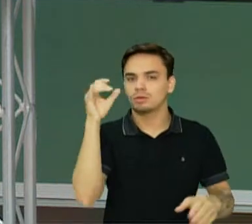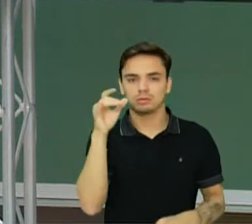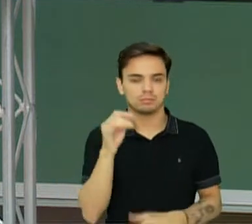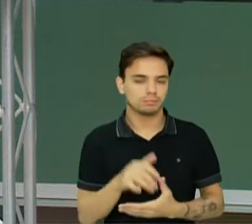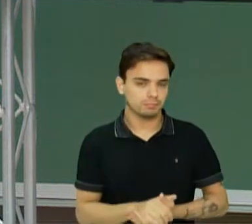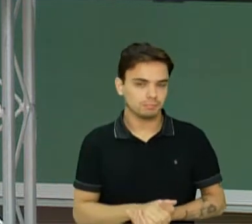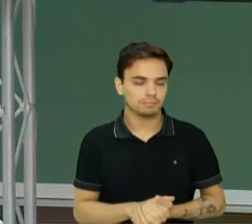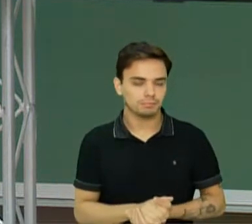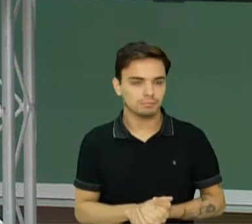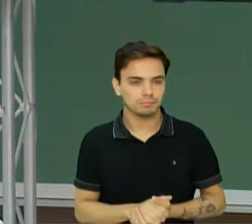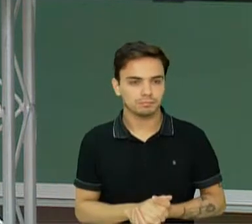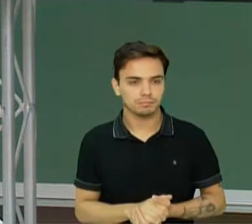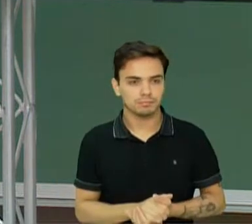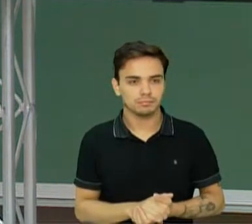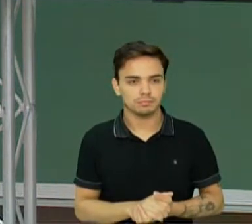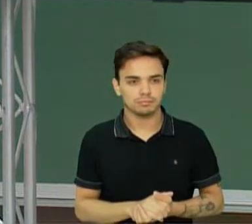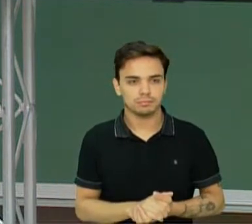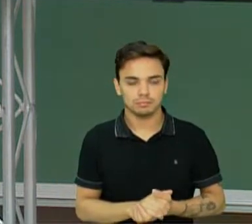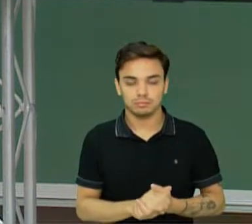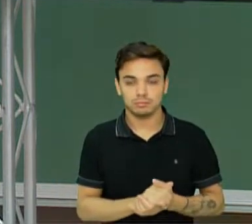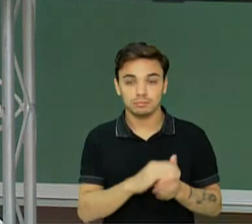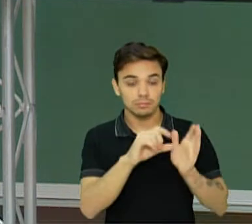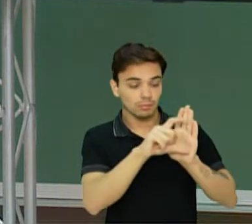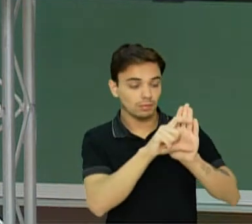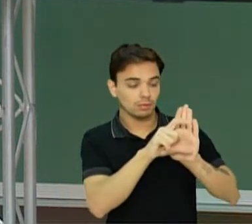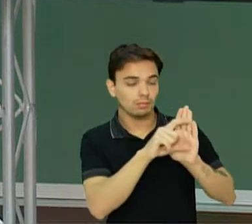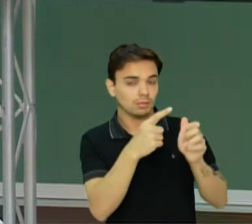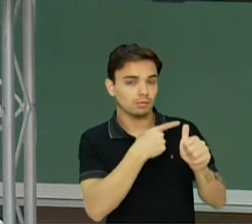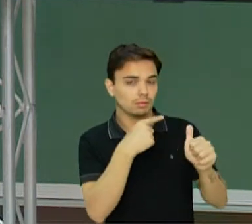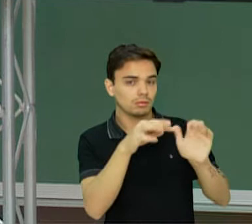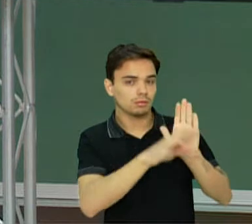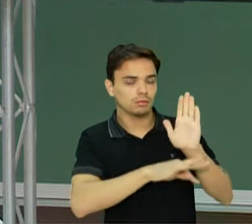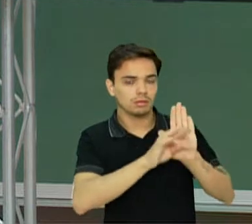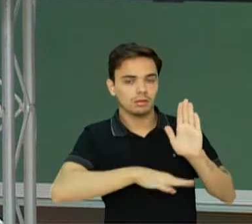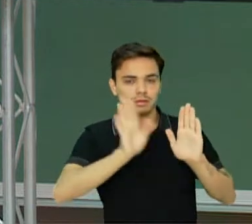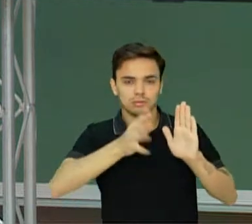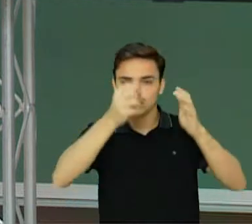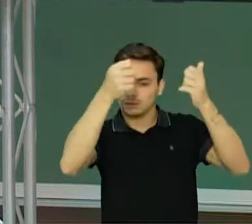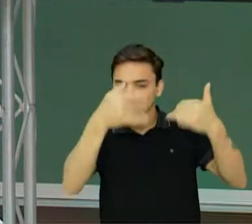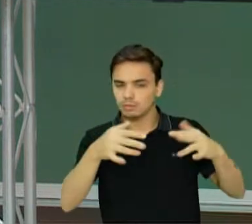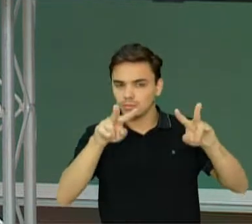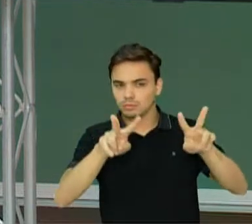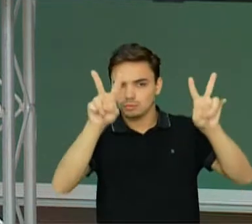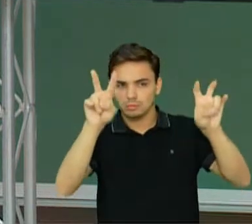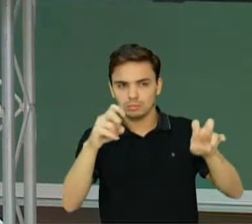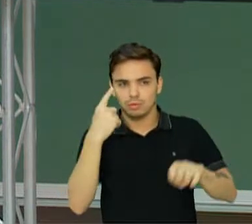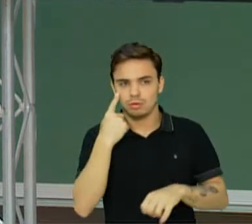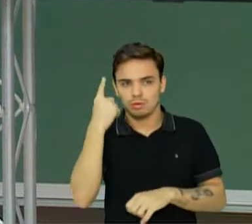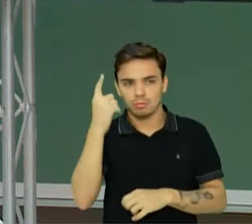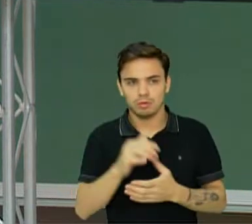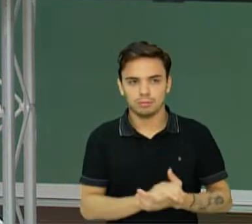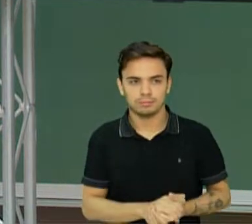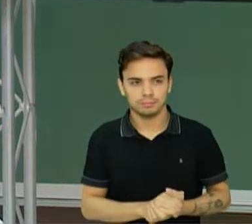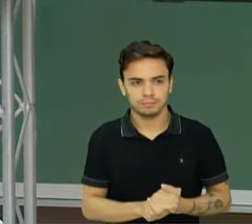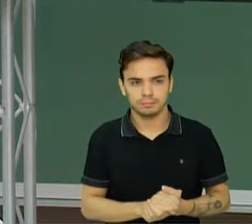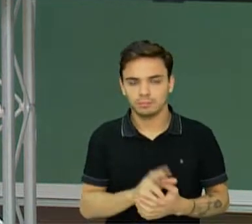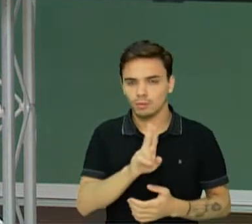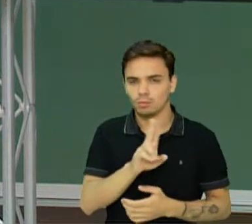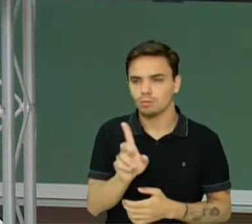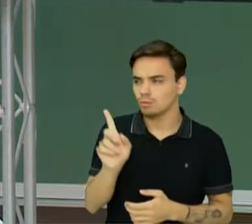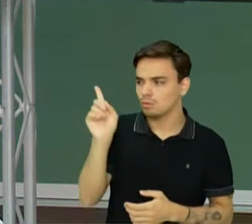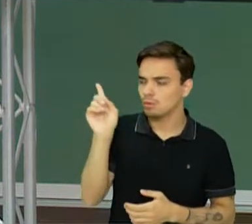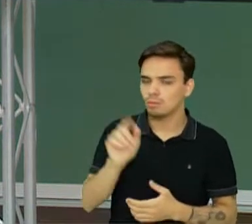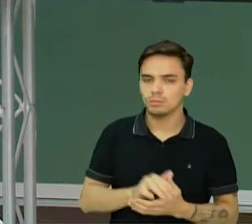Então, primeira parte do texto aqui sobre a Charlotte Brontë, que nós já falamos bastante dela, né? Aquela escritora da literatura inglesa da